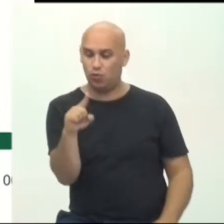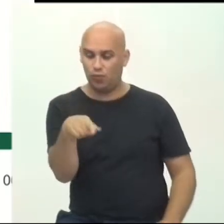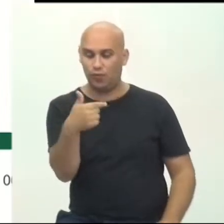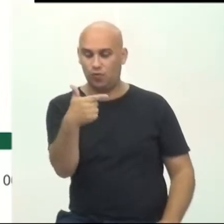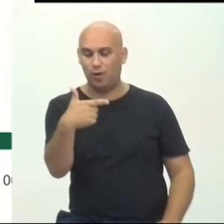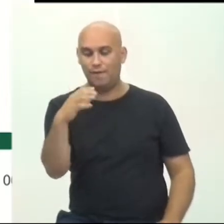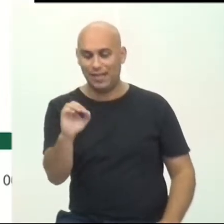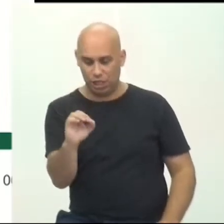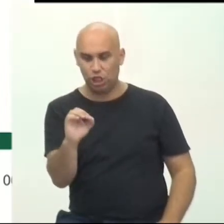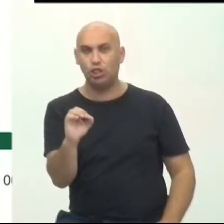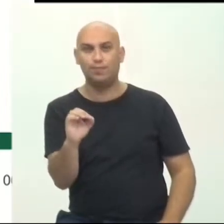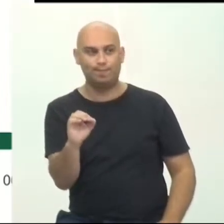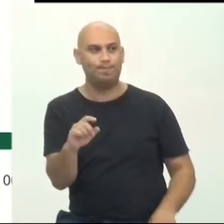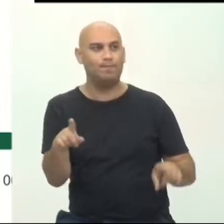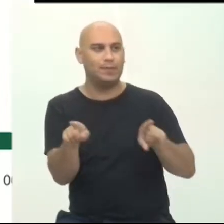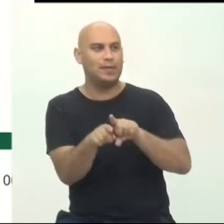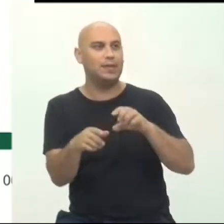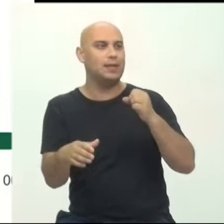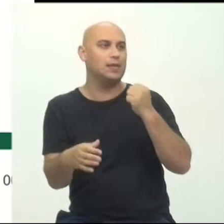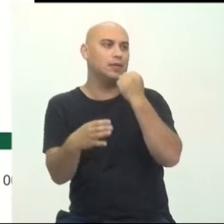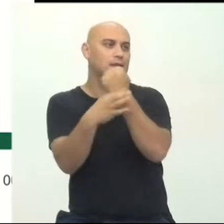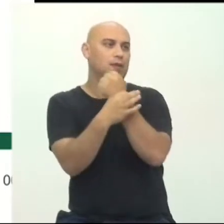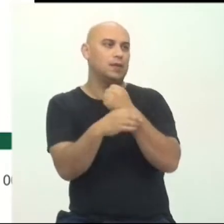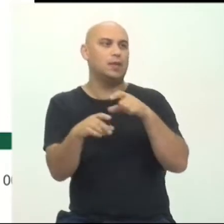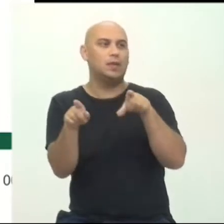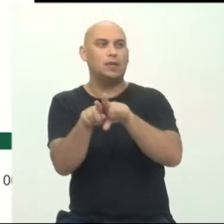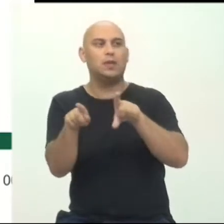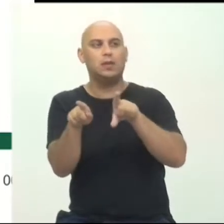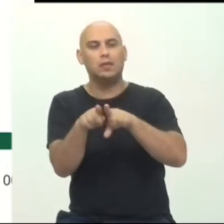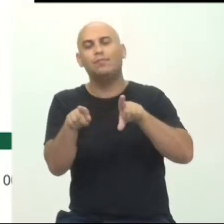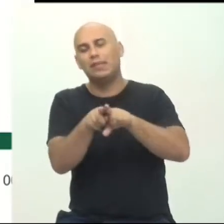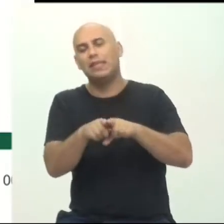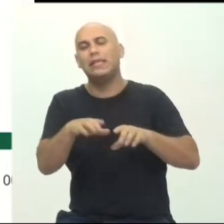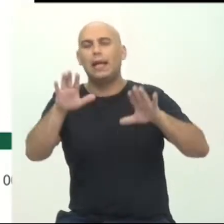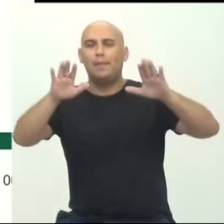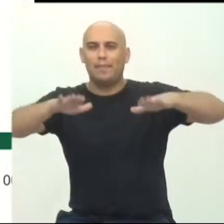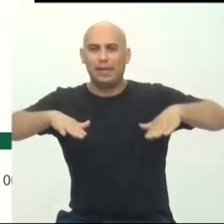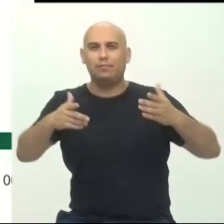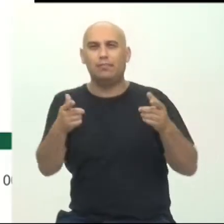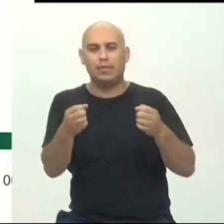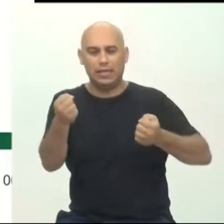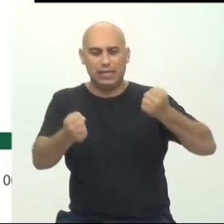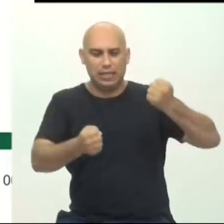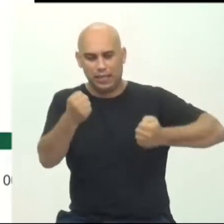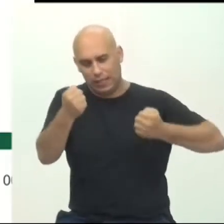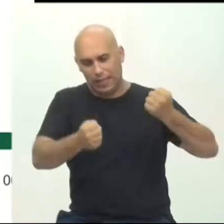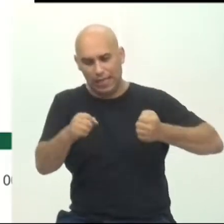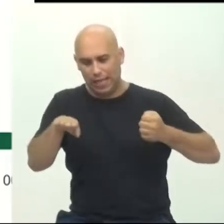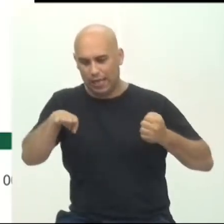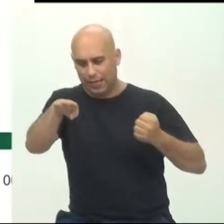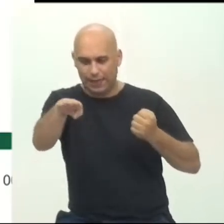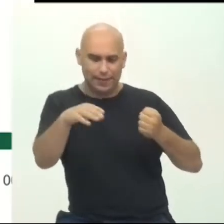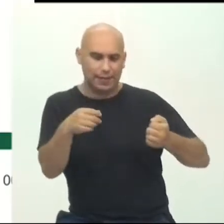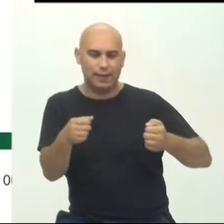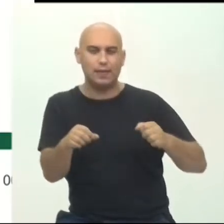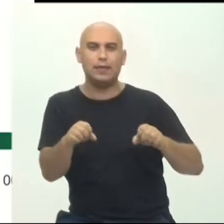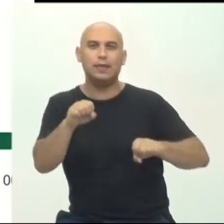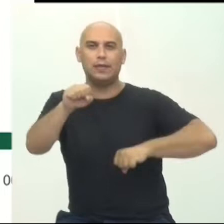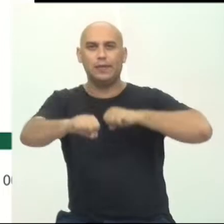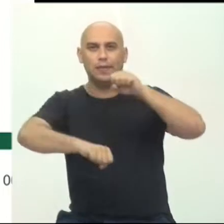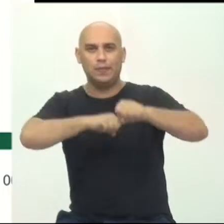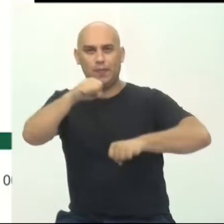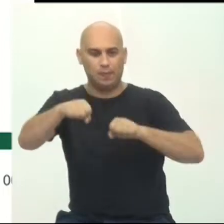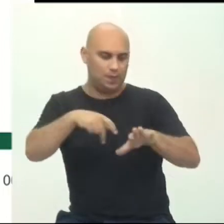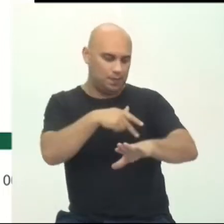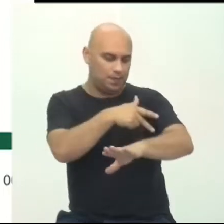elementos de segurança e ilustra a hierarquia, que é pista de veículo, ciclofaixa, passeio, e aí vem o